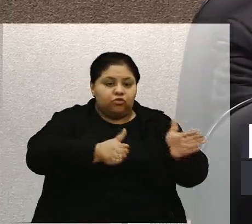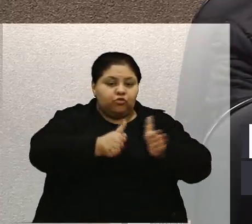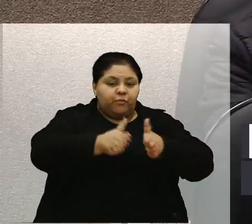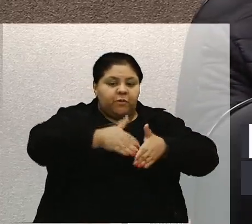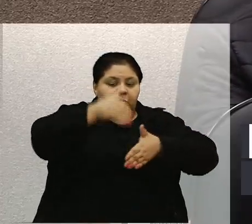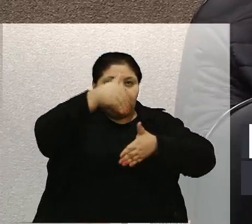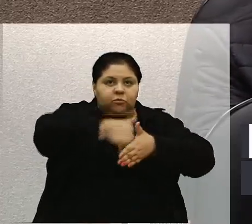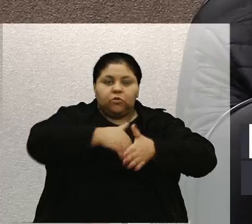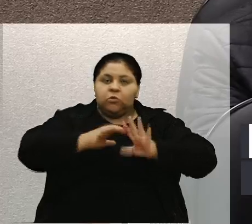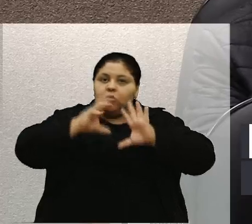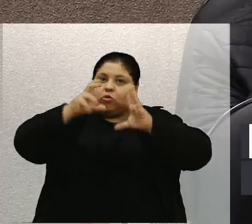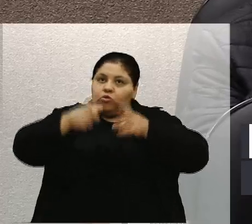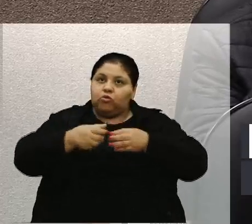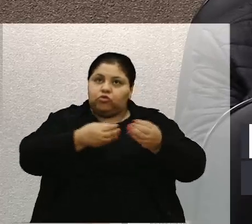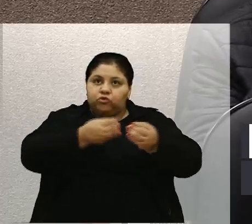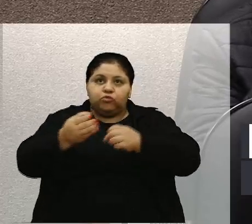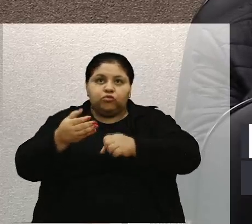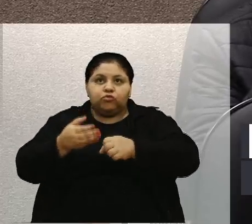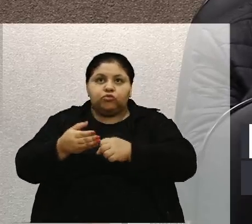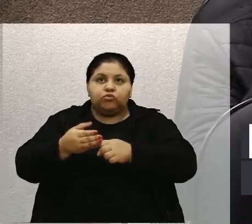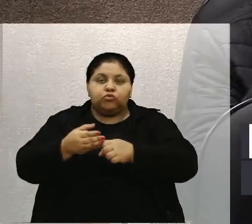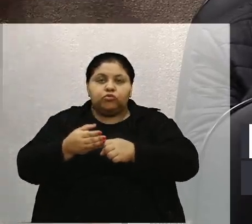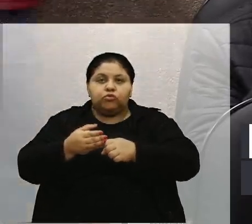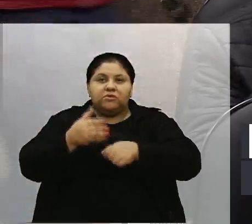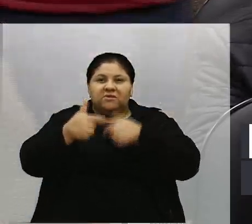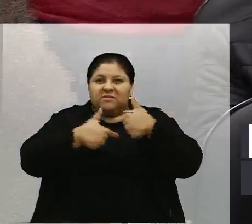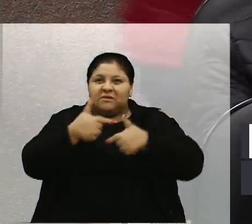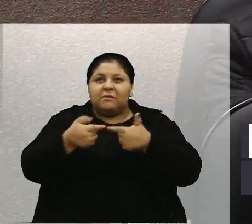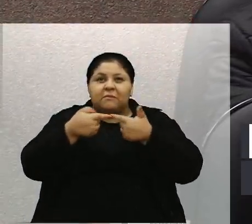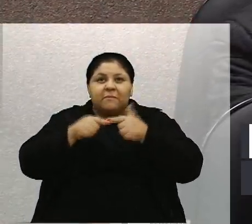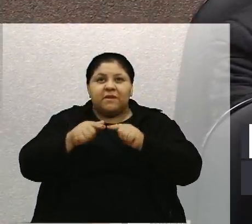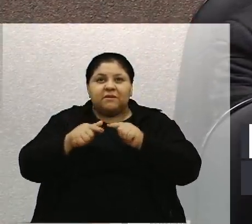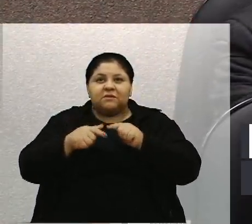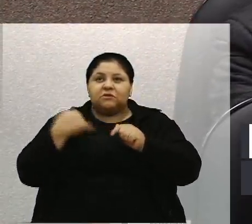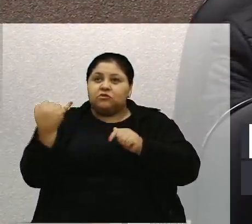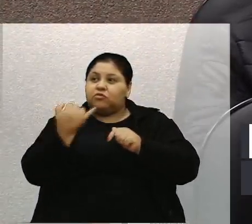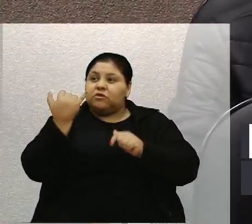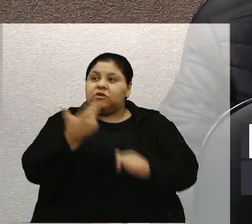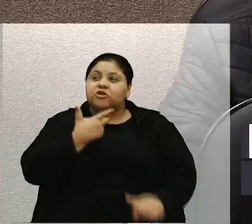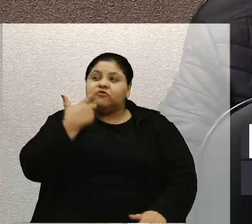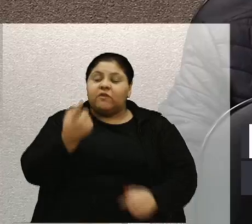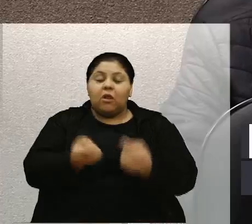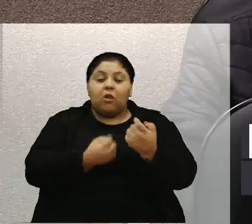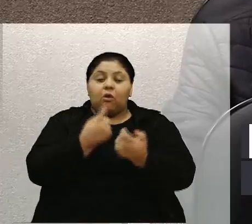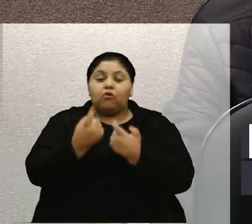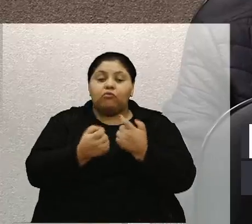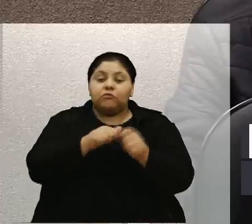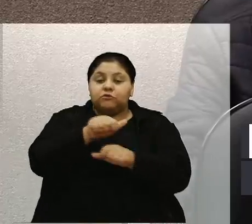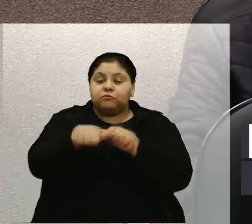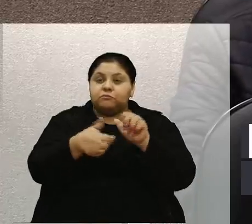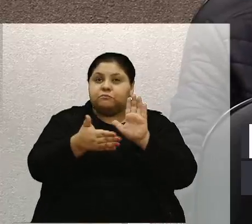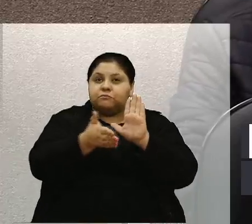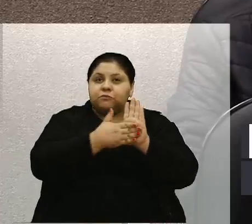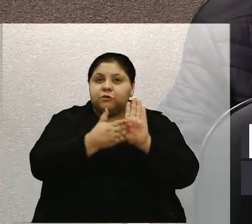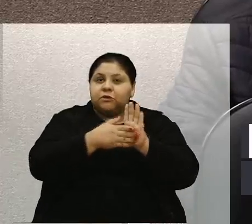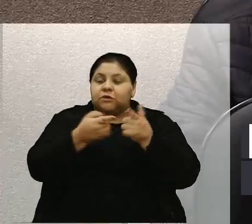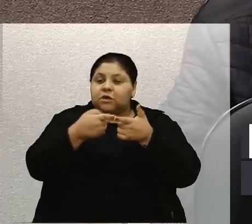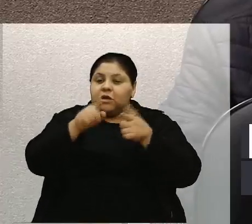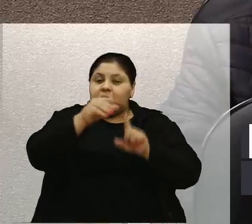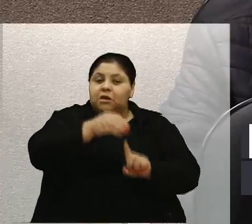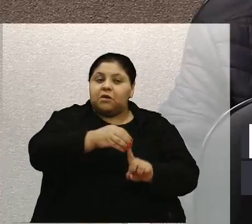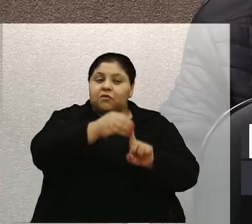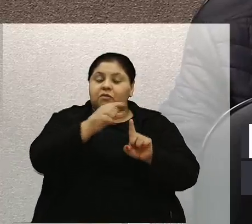né, todos estão muito ocupados, mas é importante ressaltar algumas mudanças que estão sendo propostas, né? Talvez a principal delas